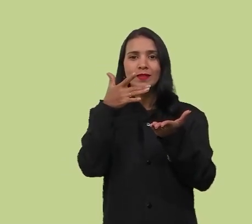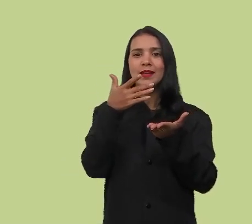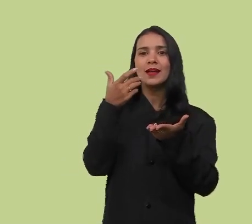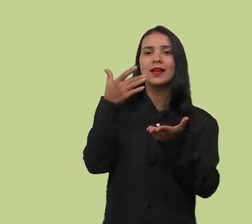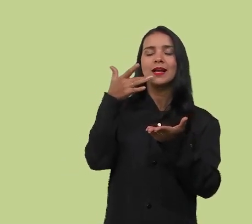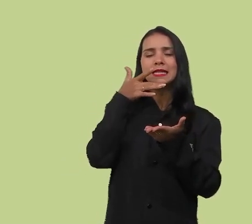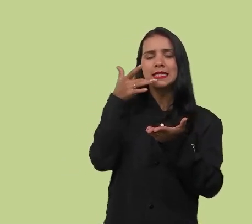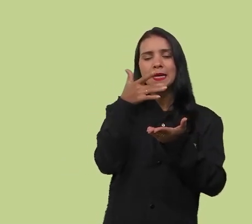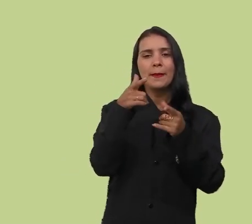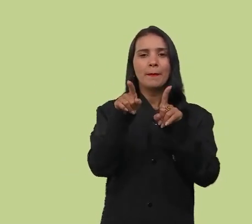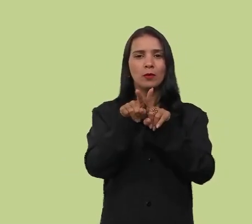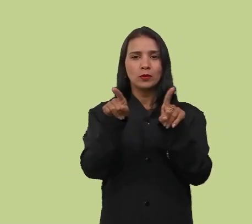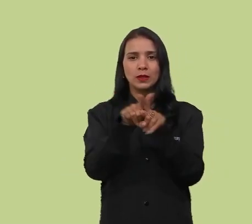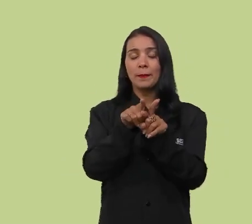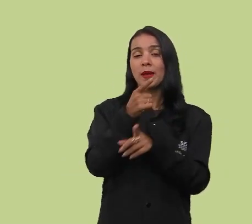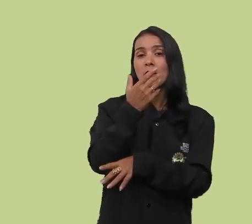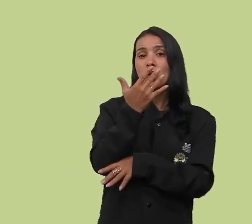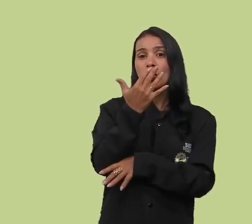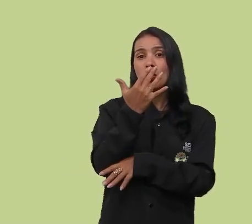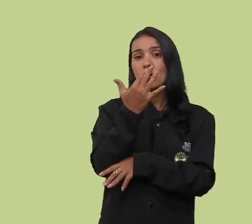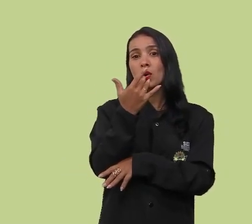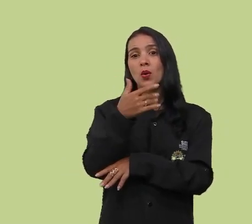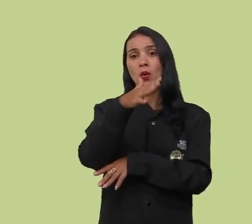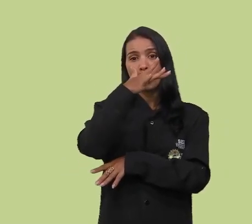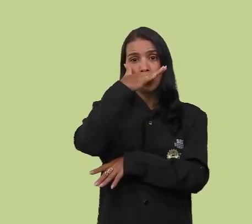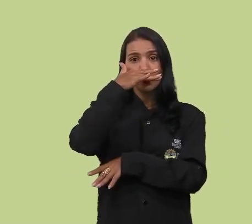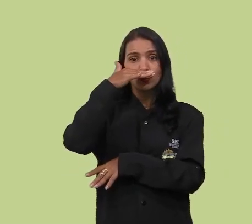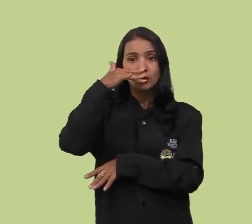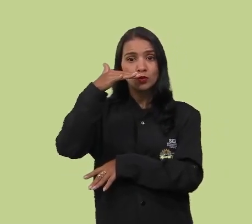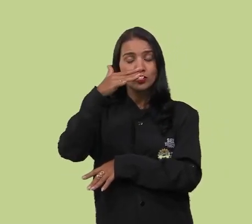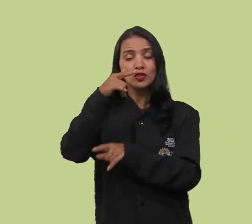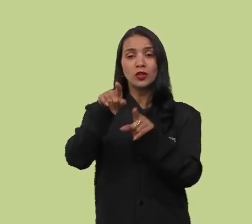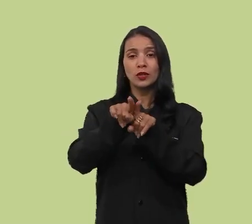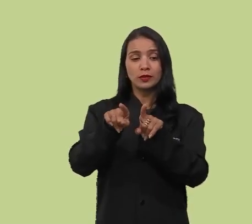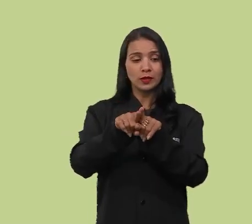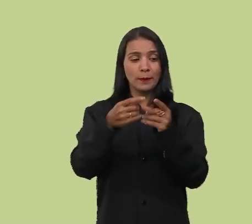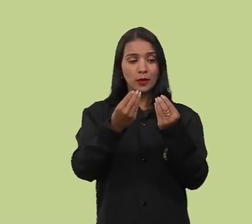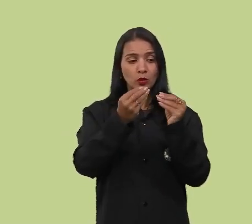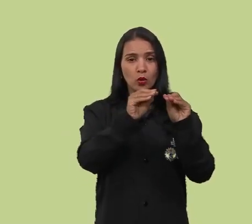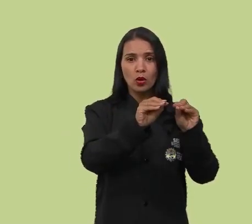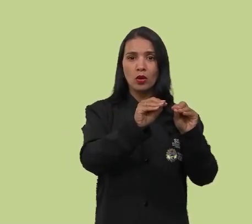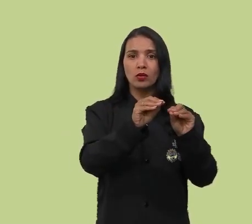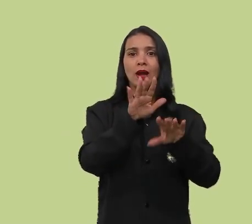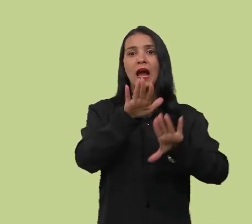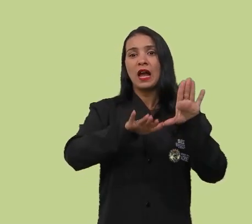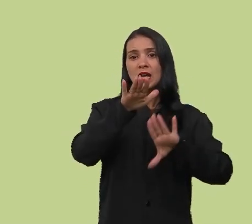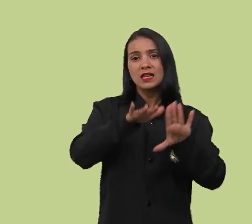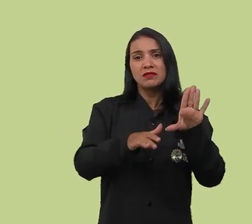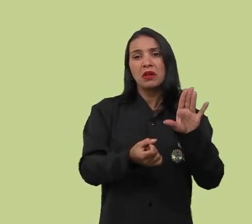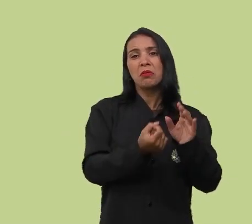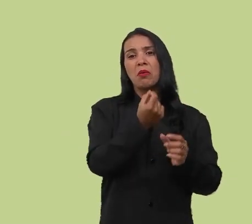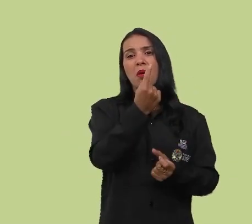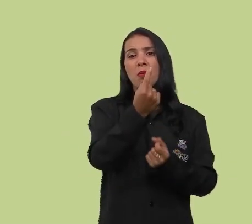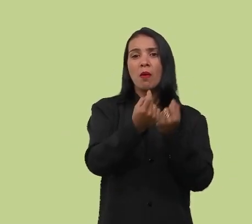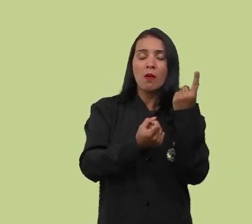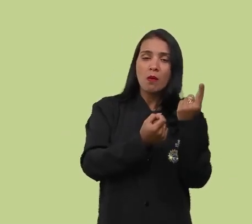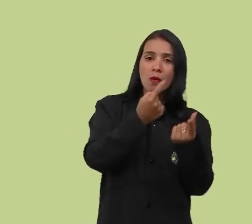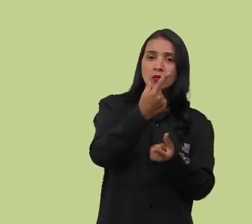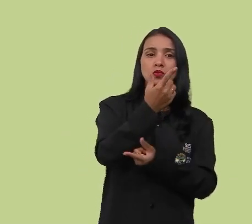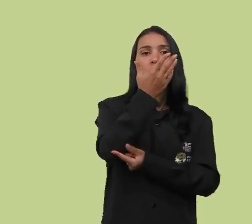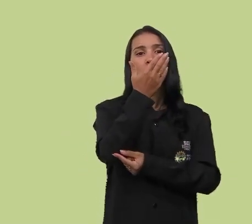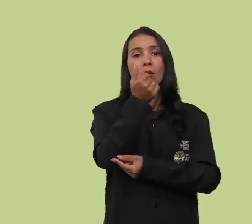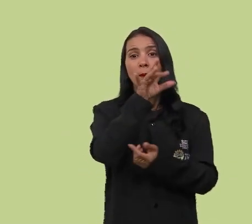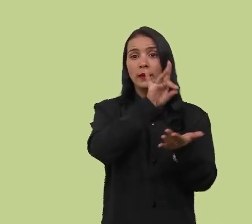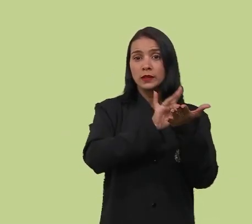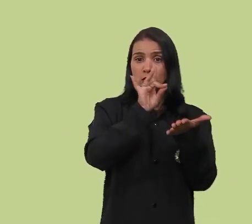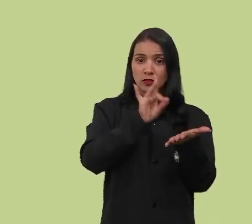corantes, conservantes e aromatizantes. Então, eles vão ter o quê? Pouco ou nenhum do alimento inteiro, né? Por